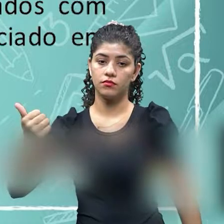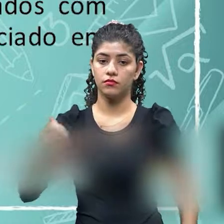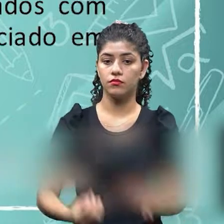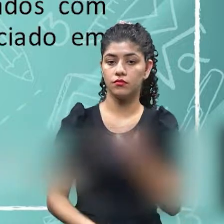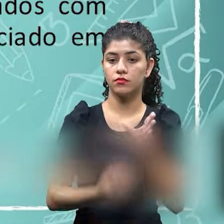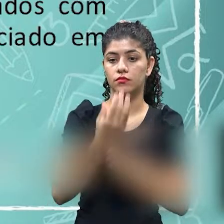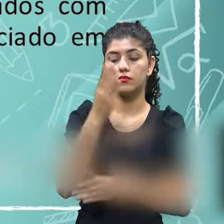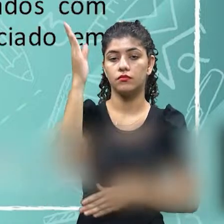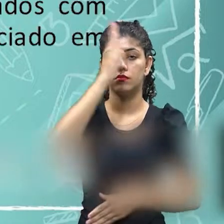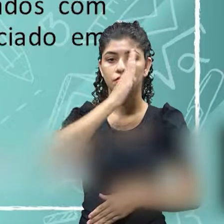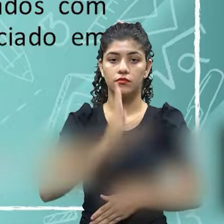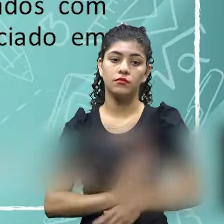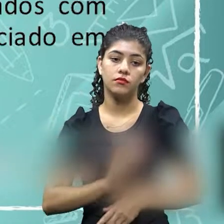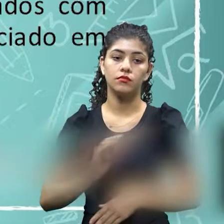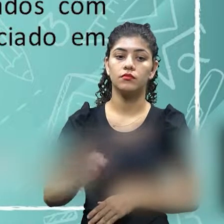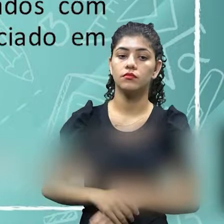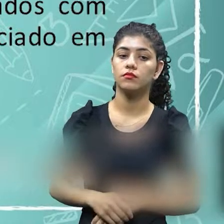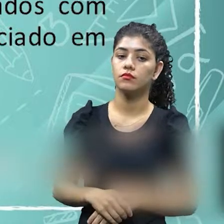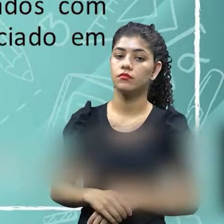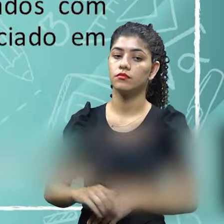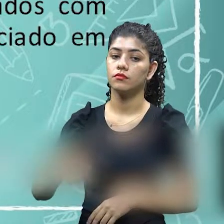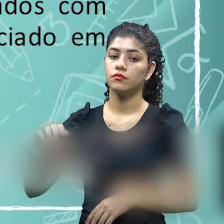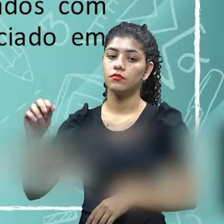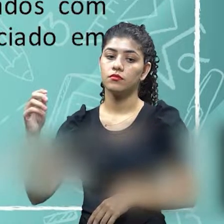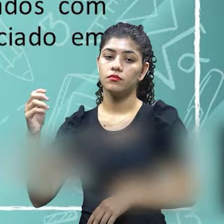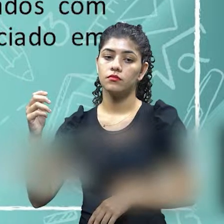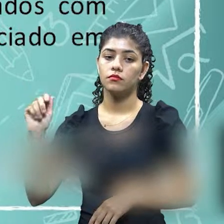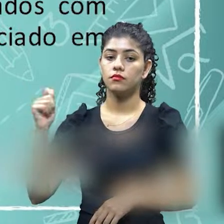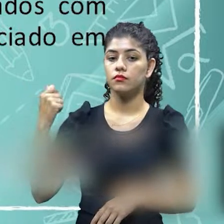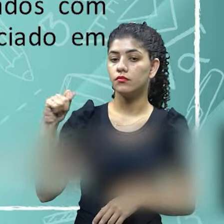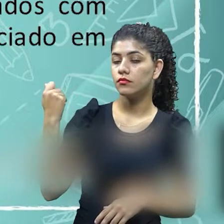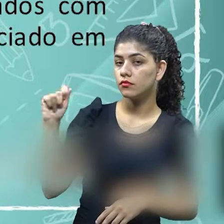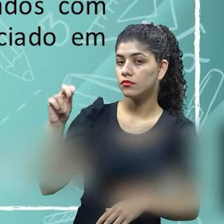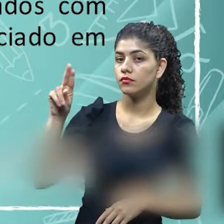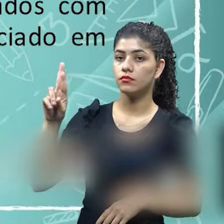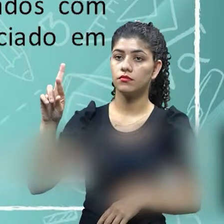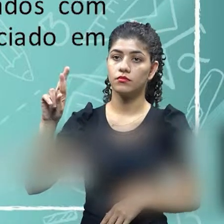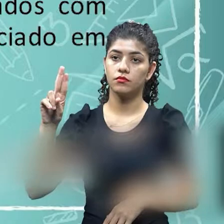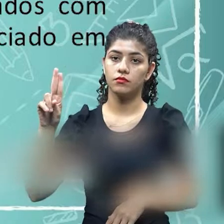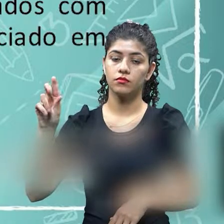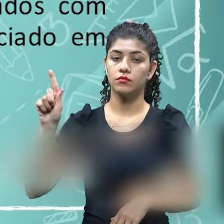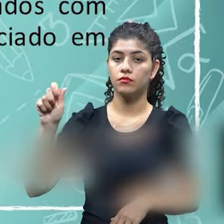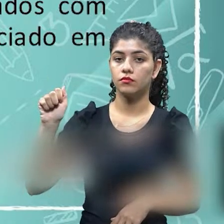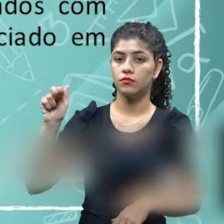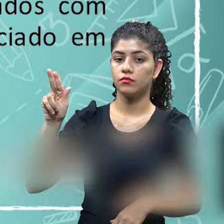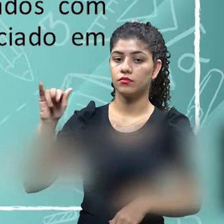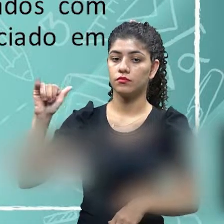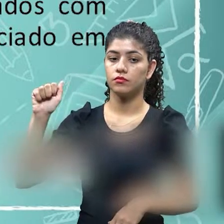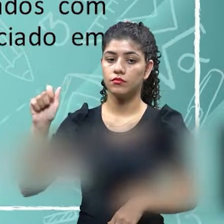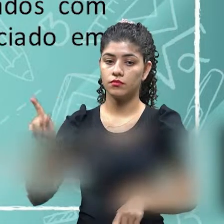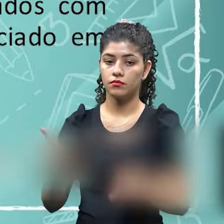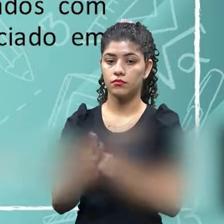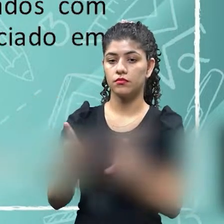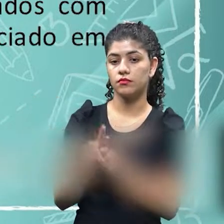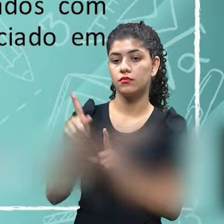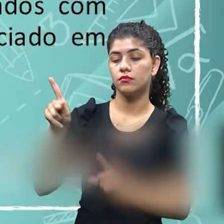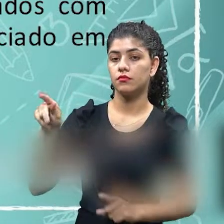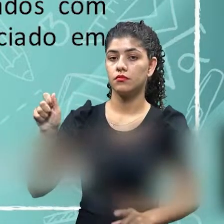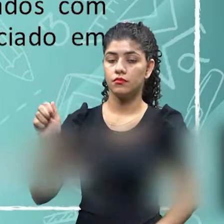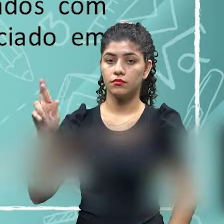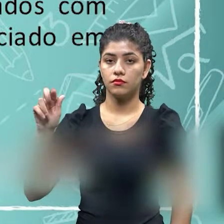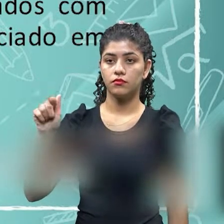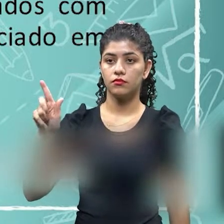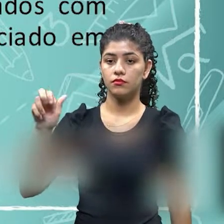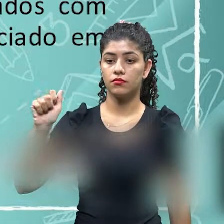pelo Brasil, Argentina, Uruguai e Paraguai. A partir de 2012, a Venezuela passou a fazer parte da